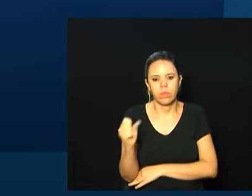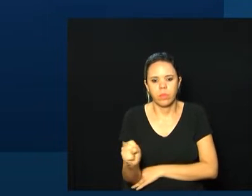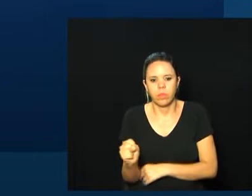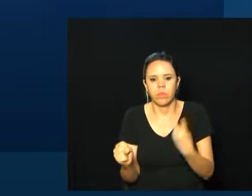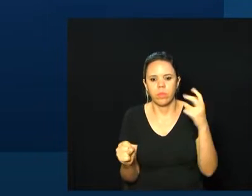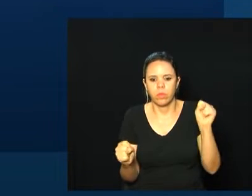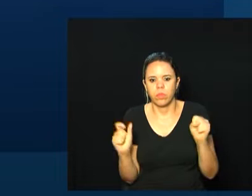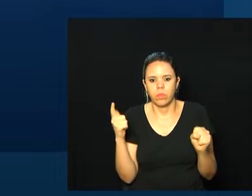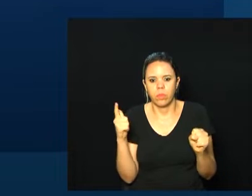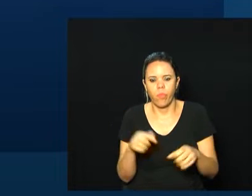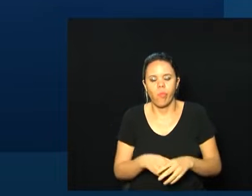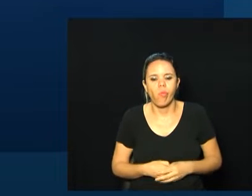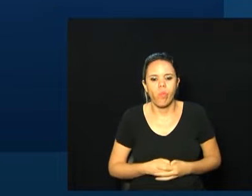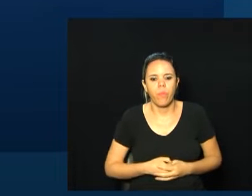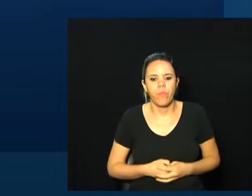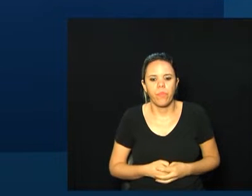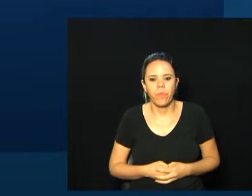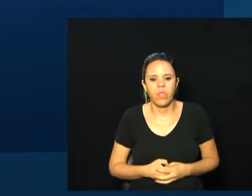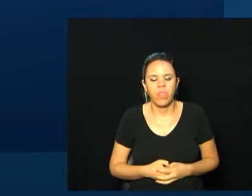e 28 graus.